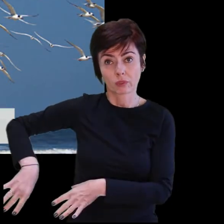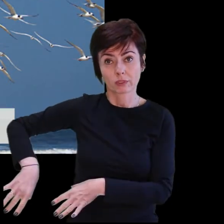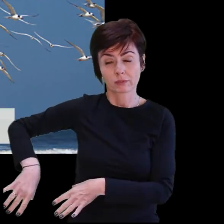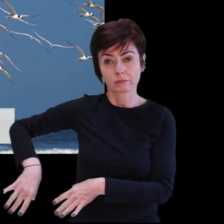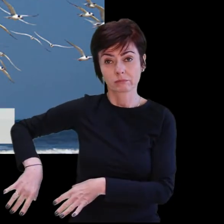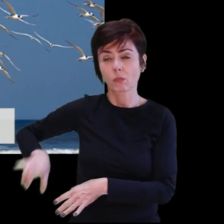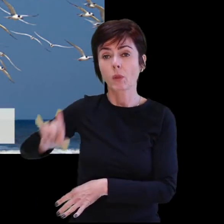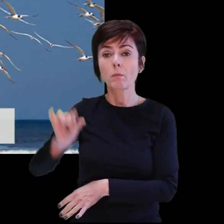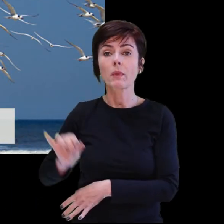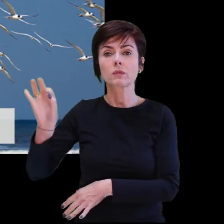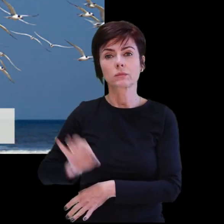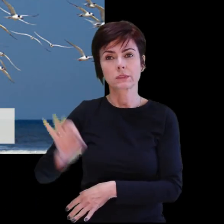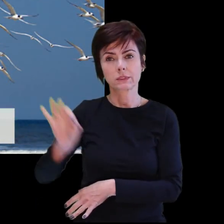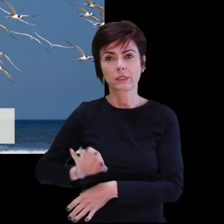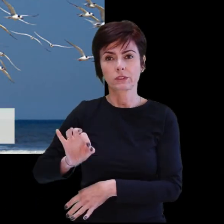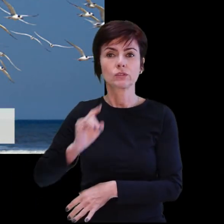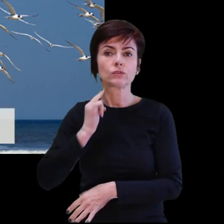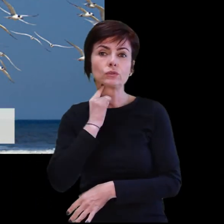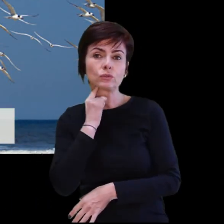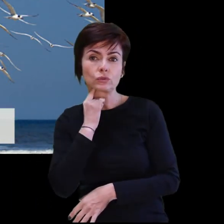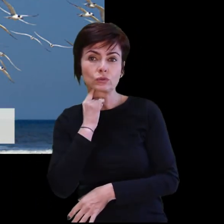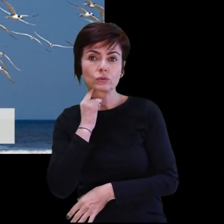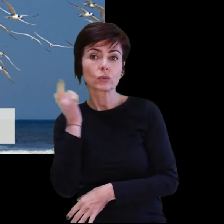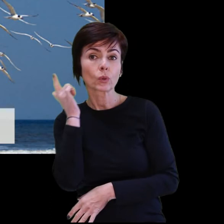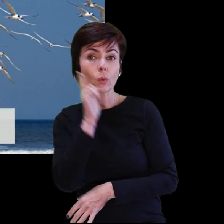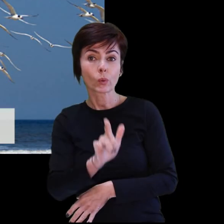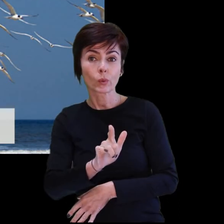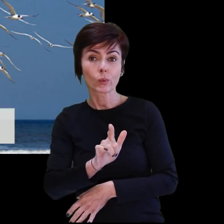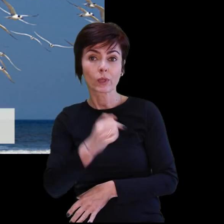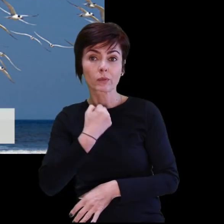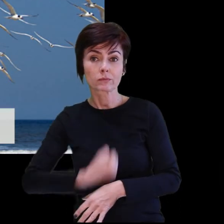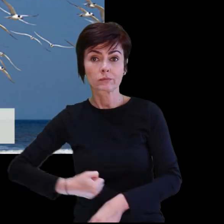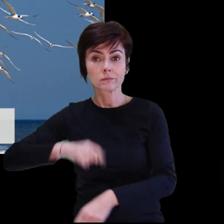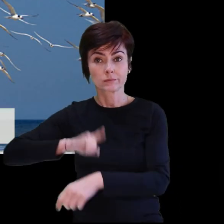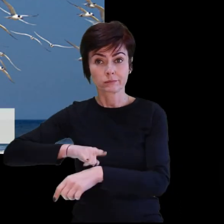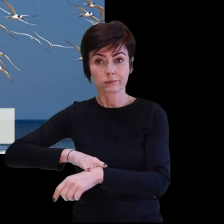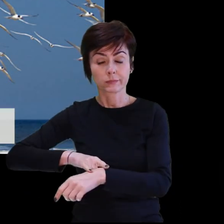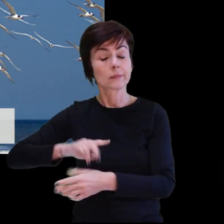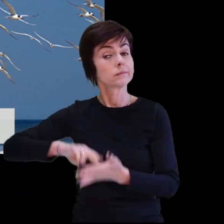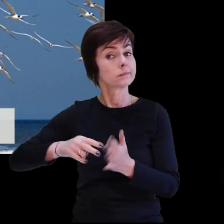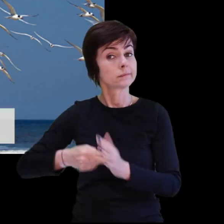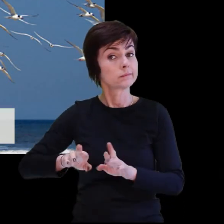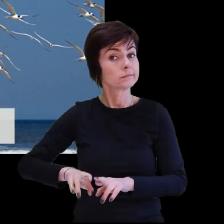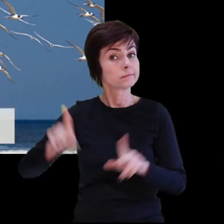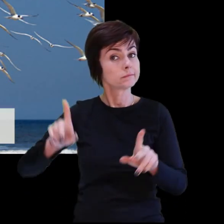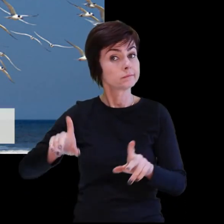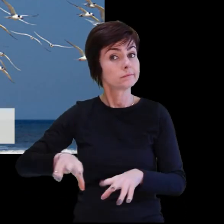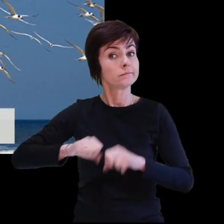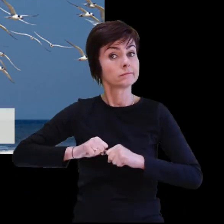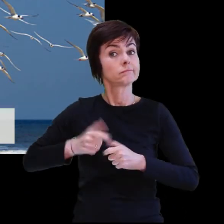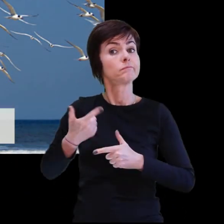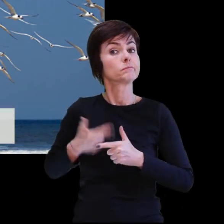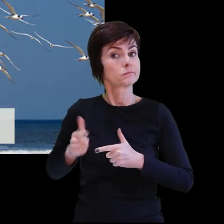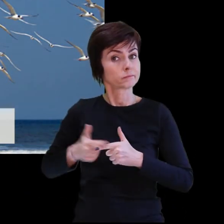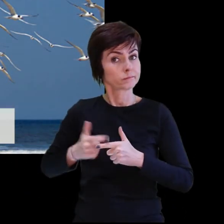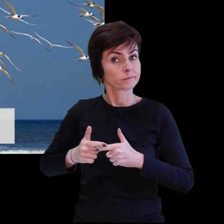a quantidade que a gente recebe acaba sendo menor do que aquilo que a gente consegue eliminar, e ele não é bioacumulado. Não significa